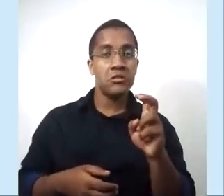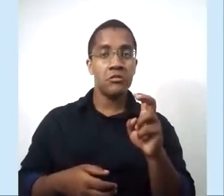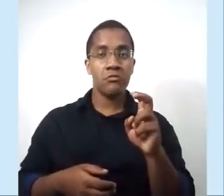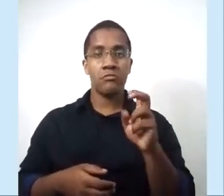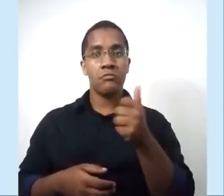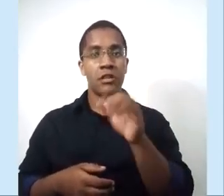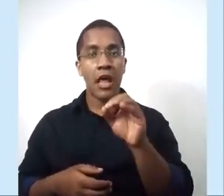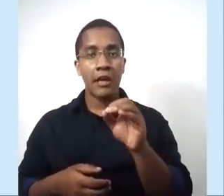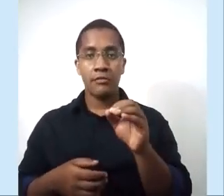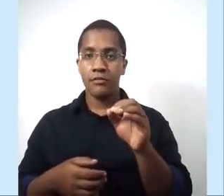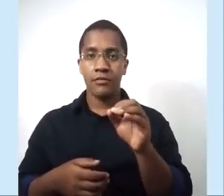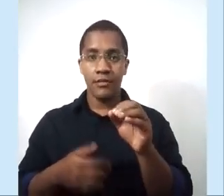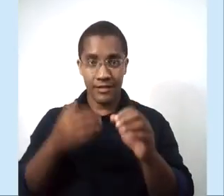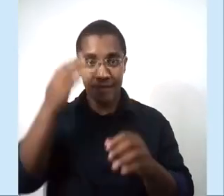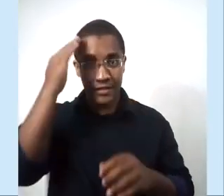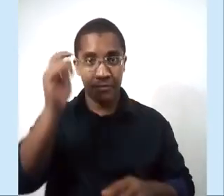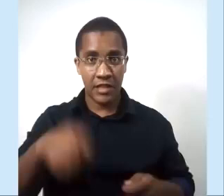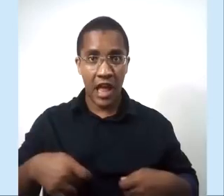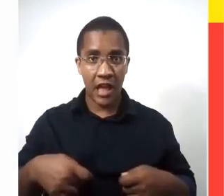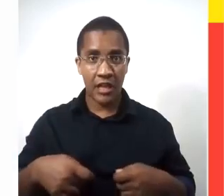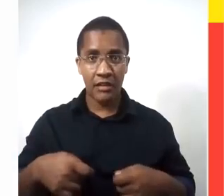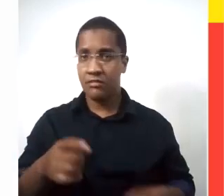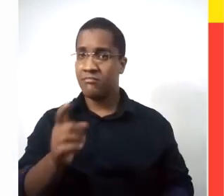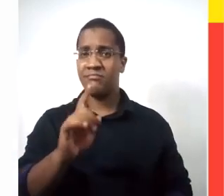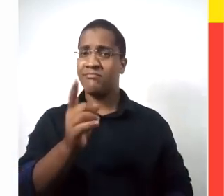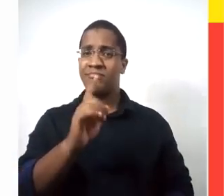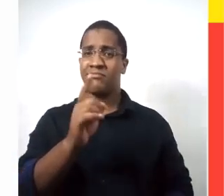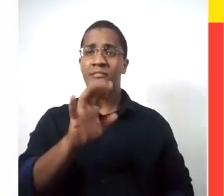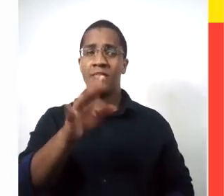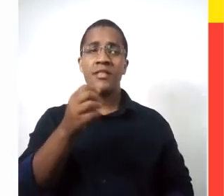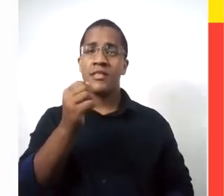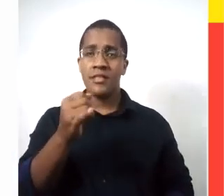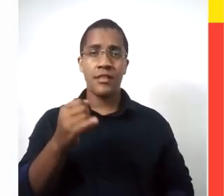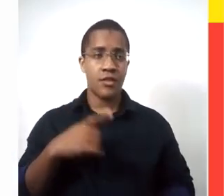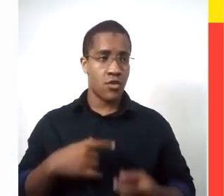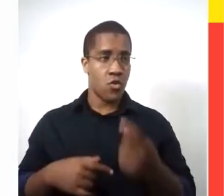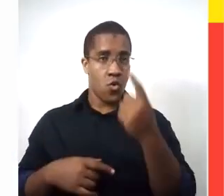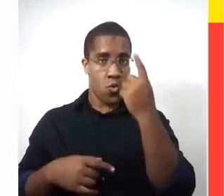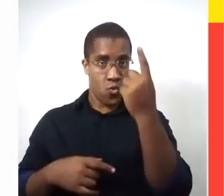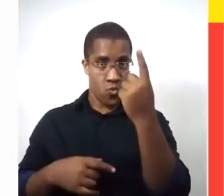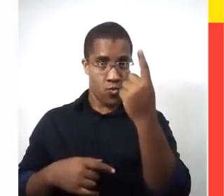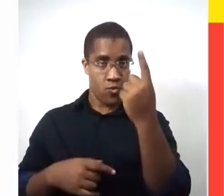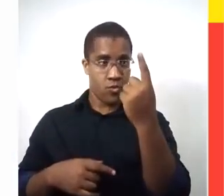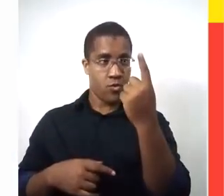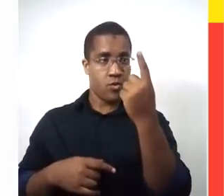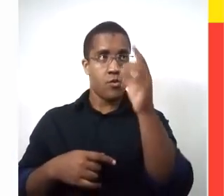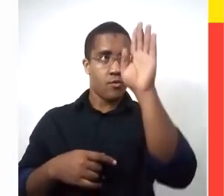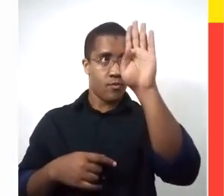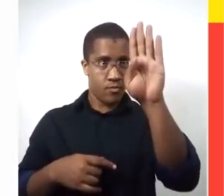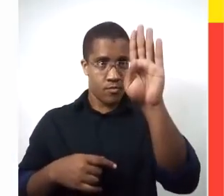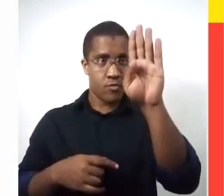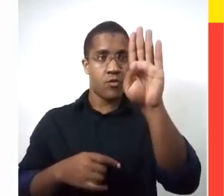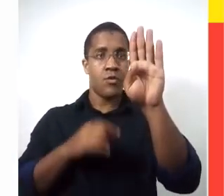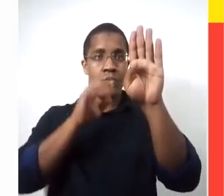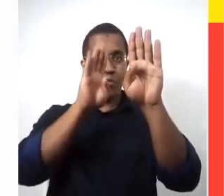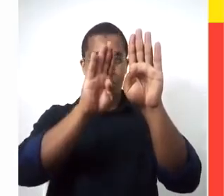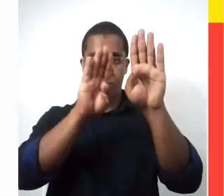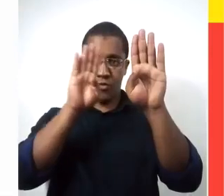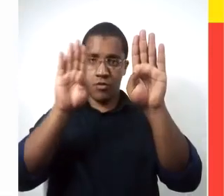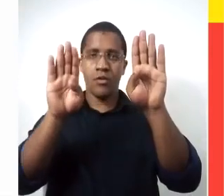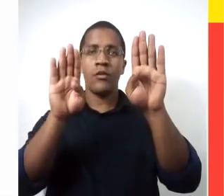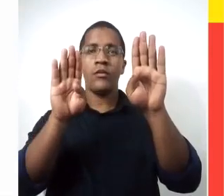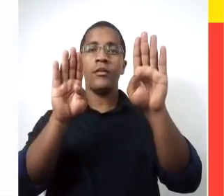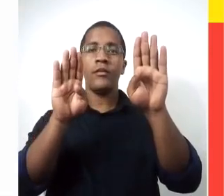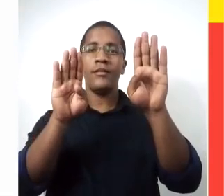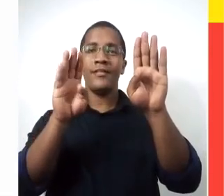5, 10. Não dá para saber. Mas se eu tenho um apagador, mais outro apagador, mais outro apagador, quantos